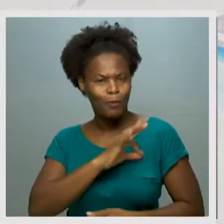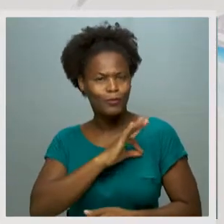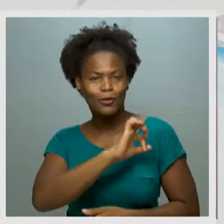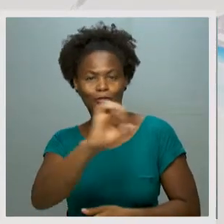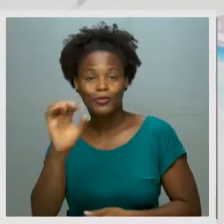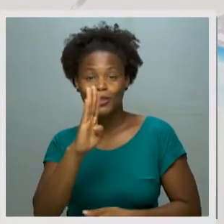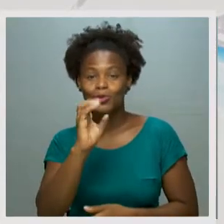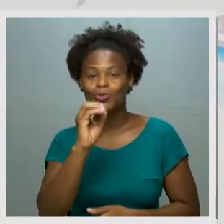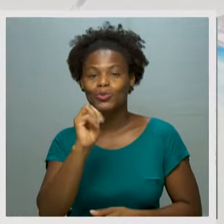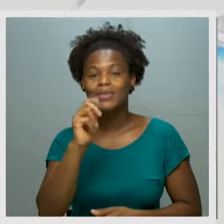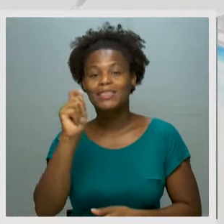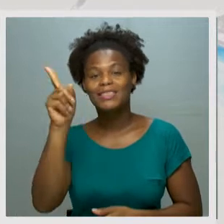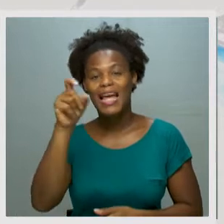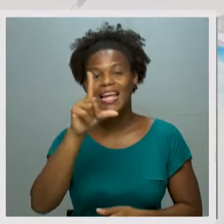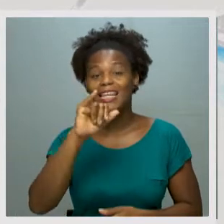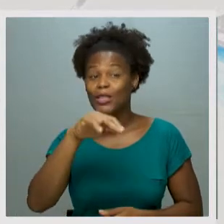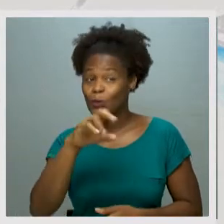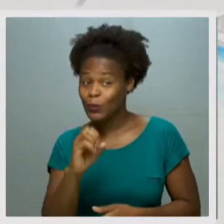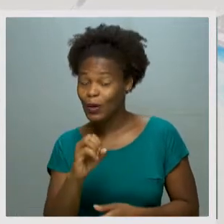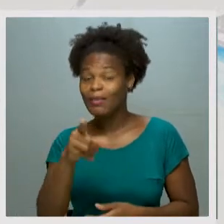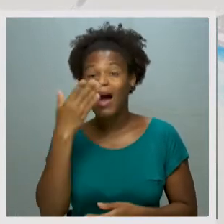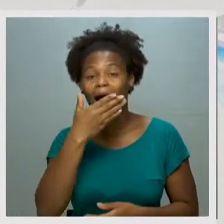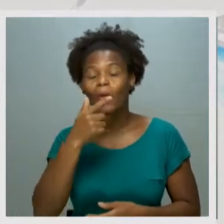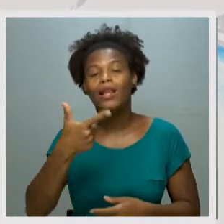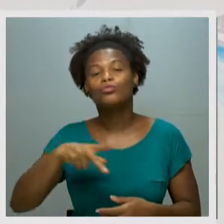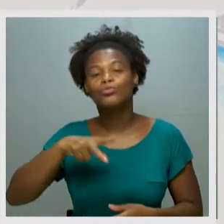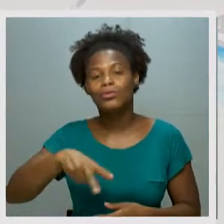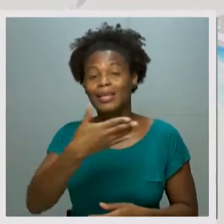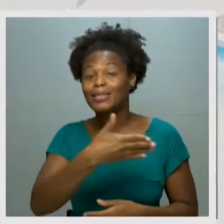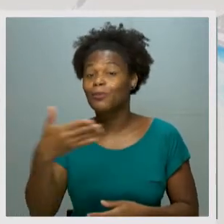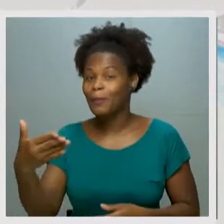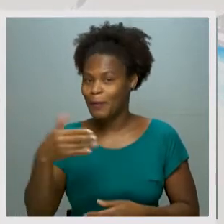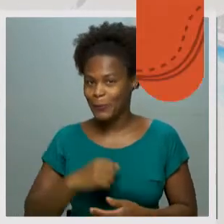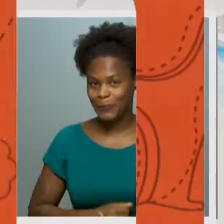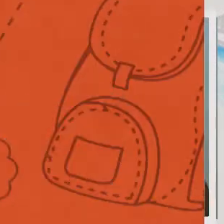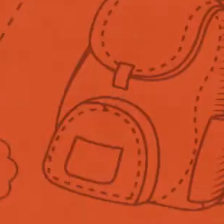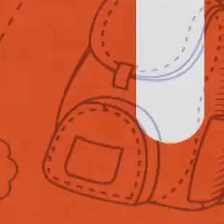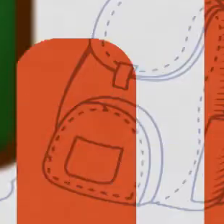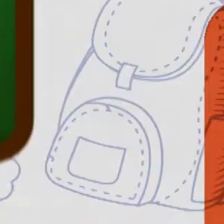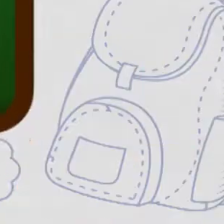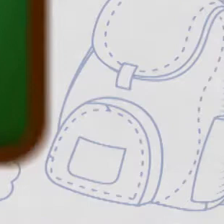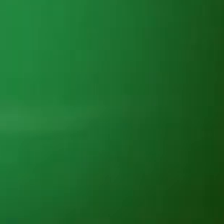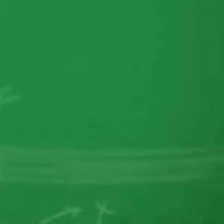professor José Lino Furtado. Vamos para a nossa aula de Língua Portuguesa, 11º ano.